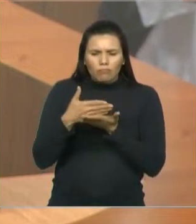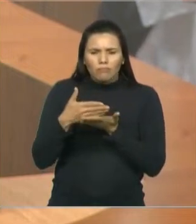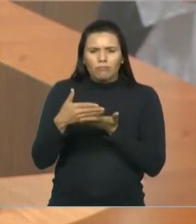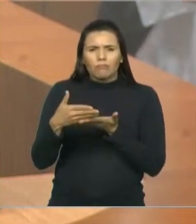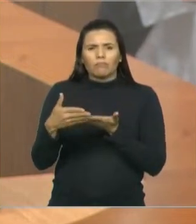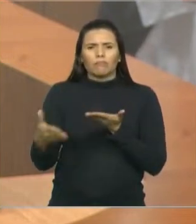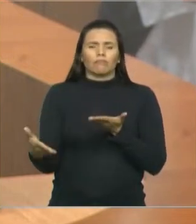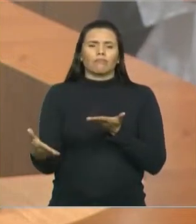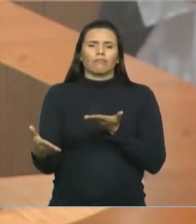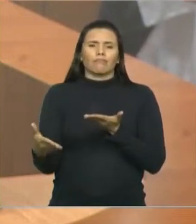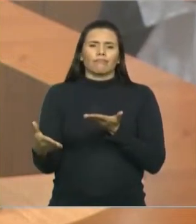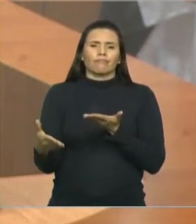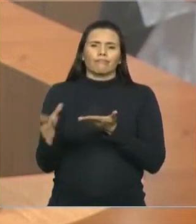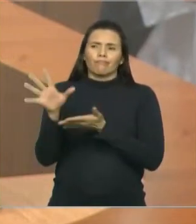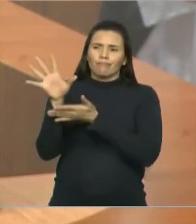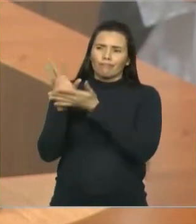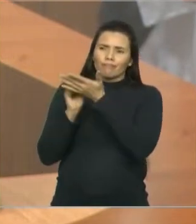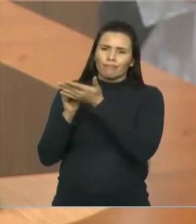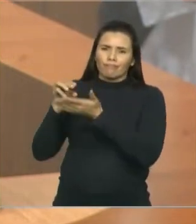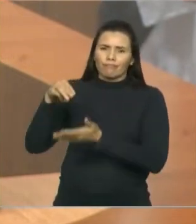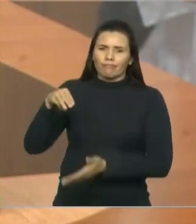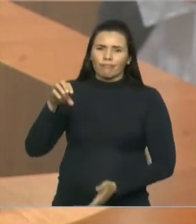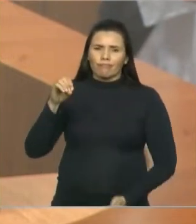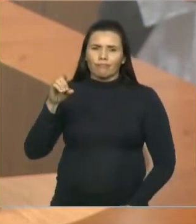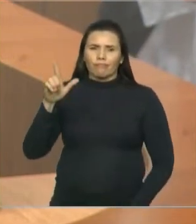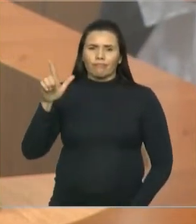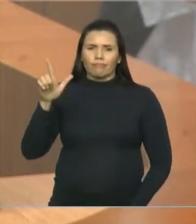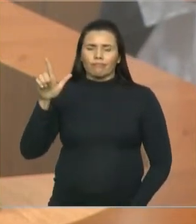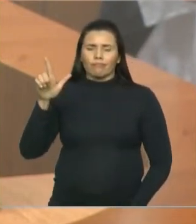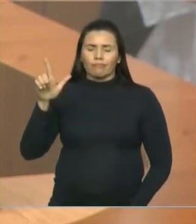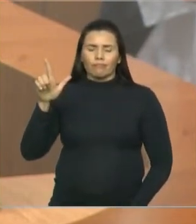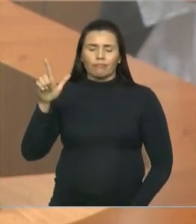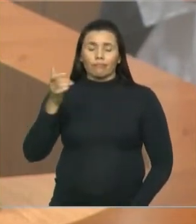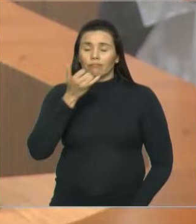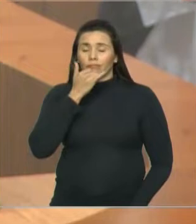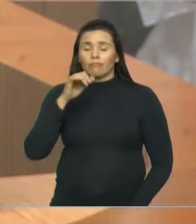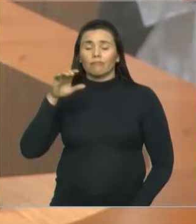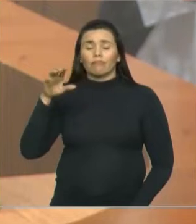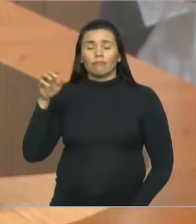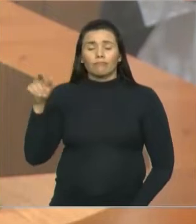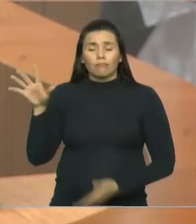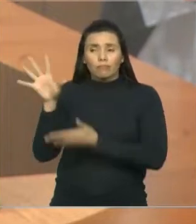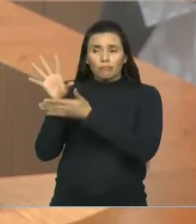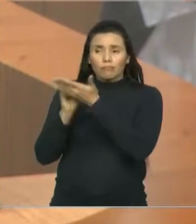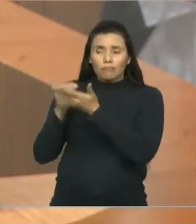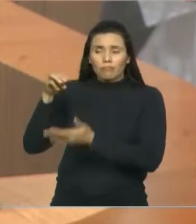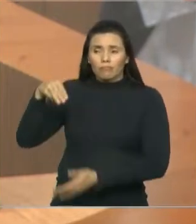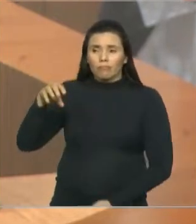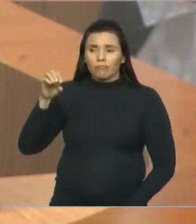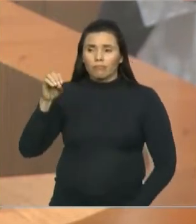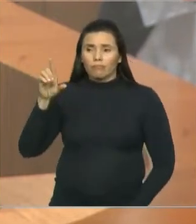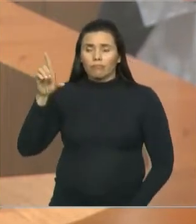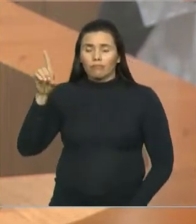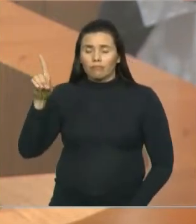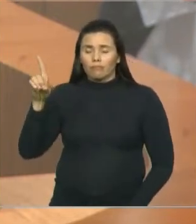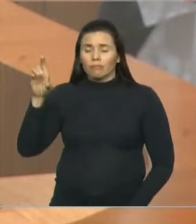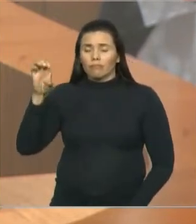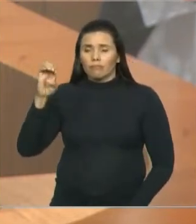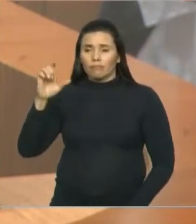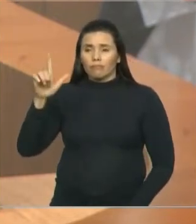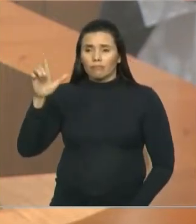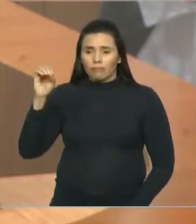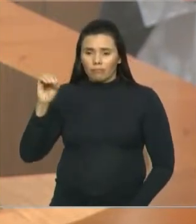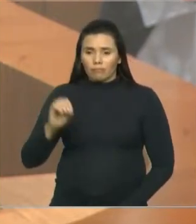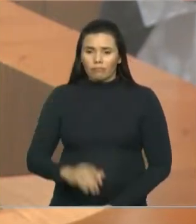né? Porque eu sou uma pessoa, e todos me conhecem aqui, que eu sou extremamente,